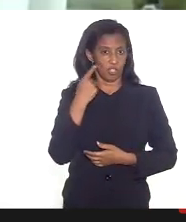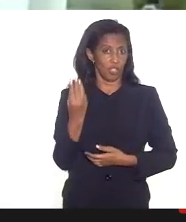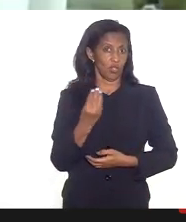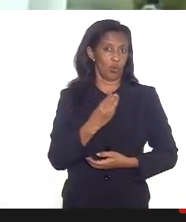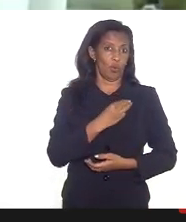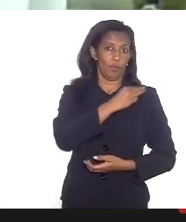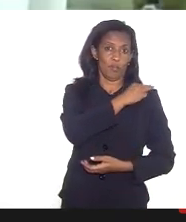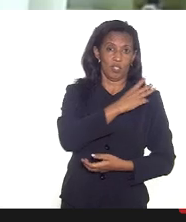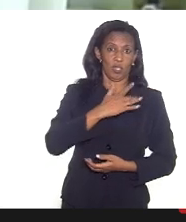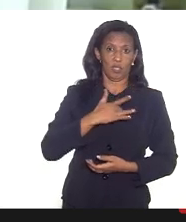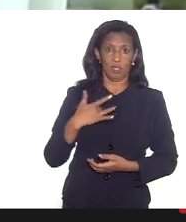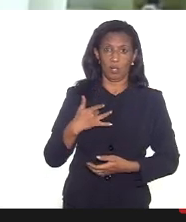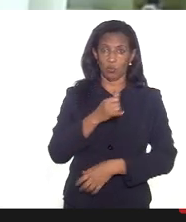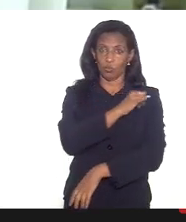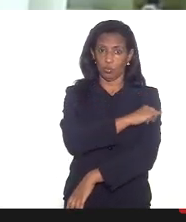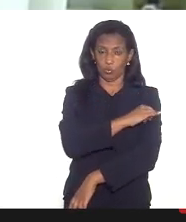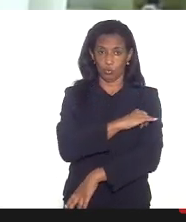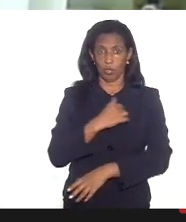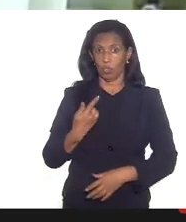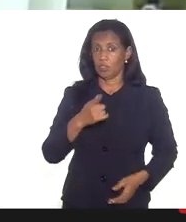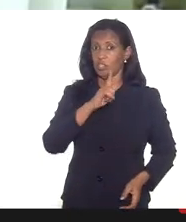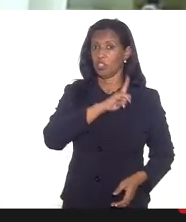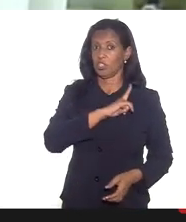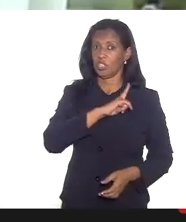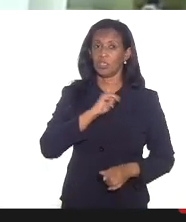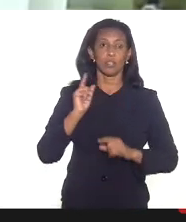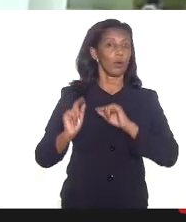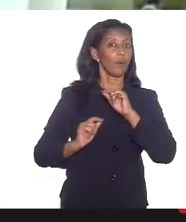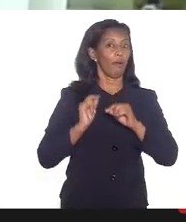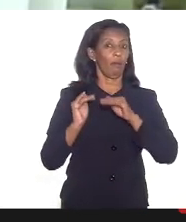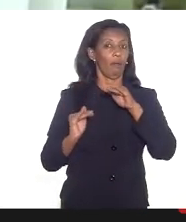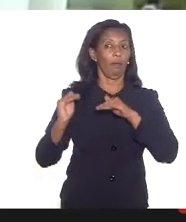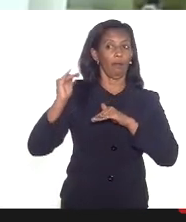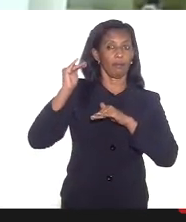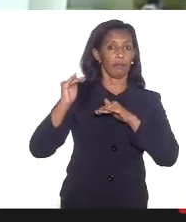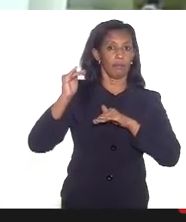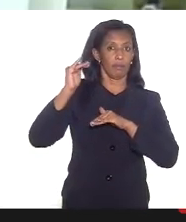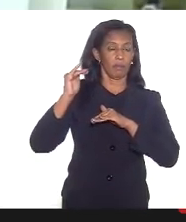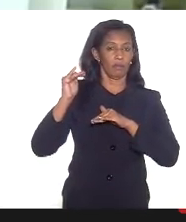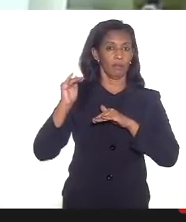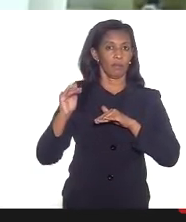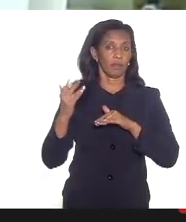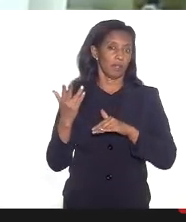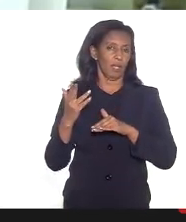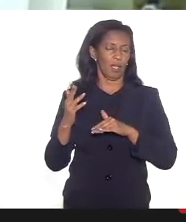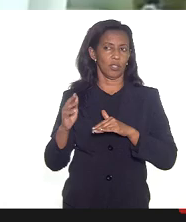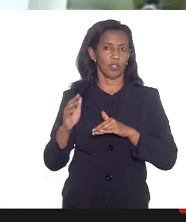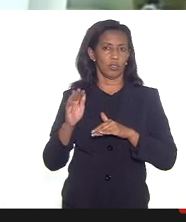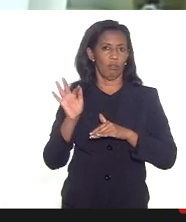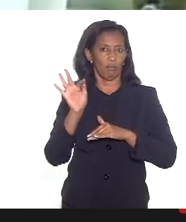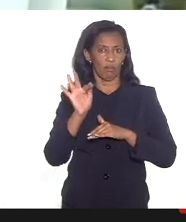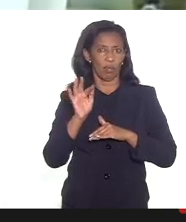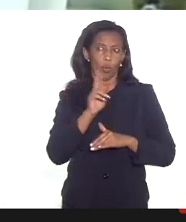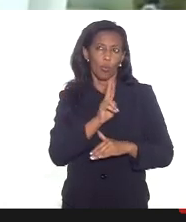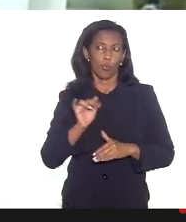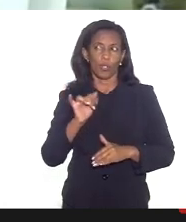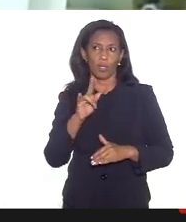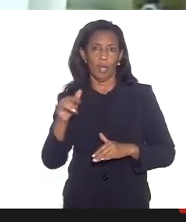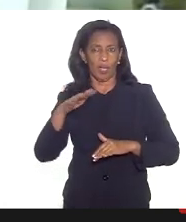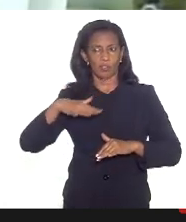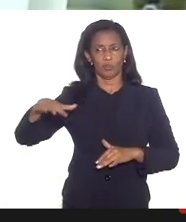ministério da saúde no Rio a quarta gestão é a nível das unidades federais aqui né a gente não tem mais